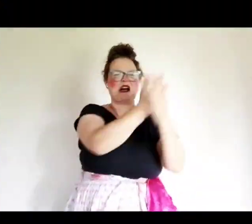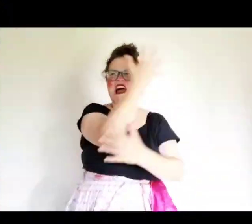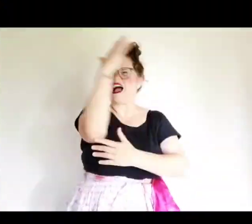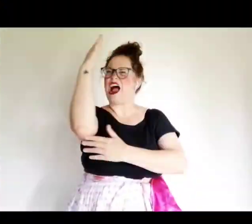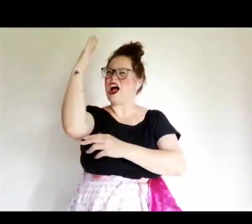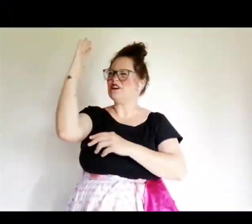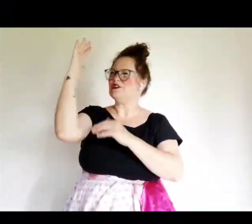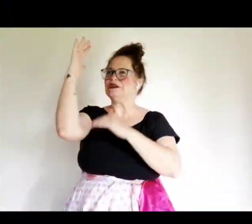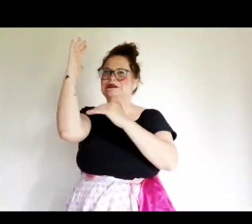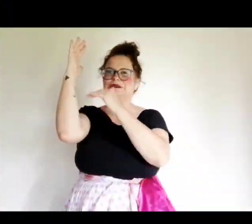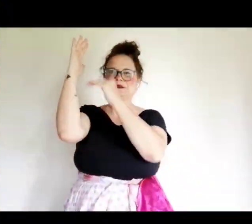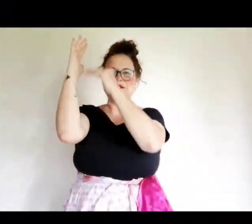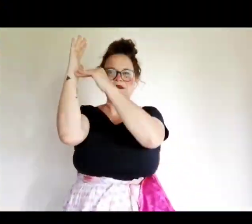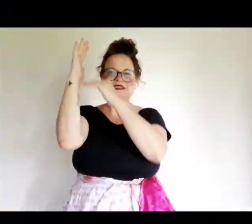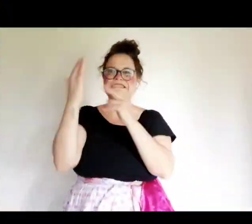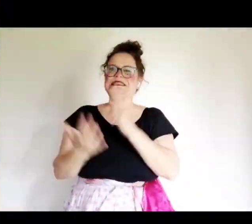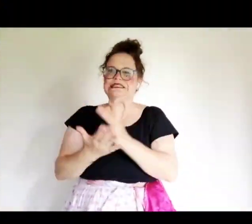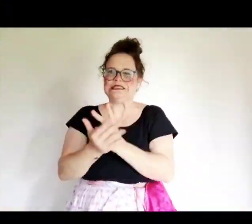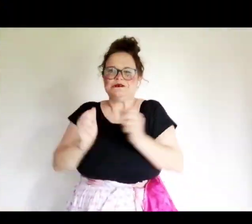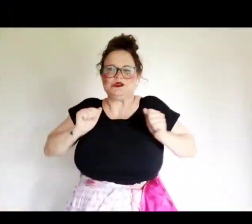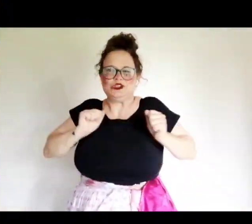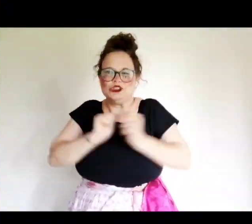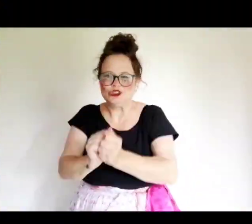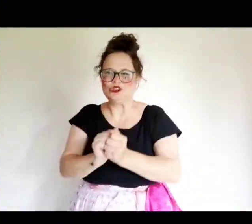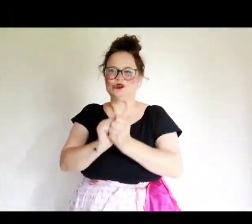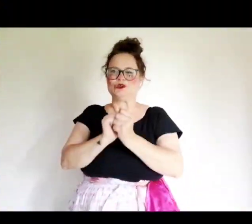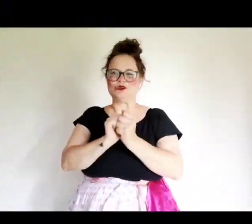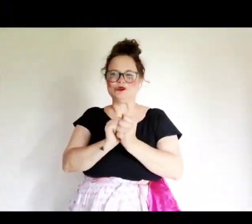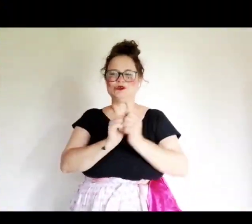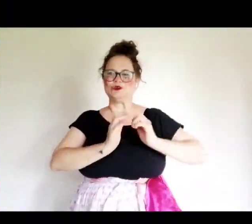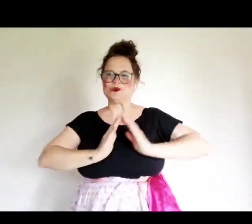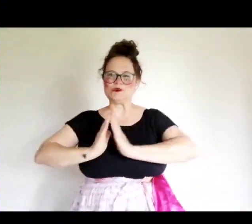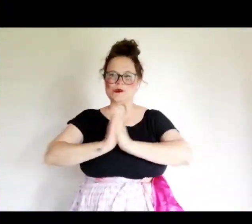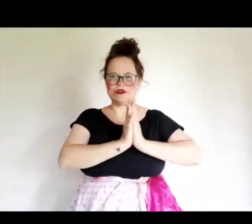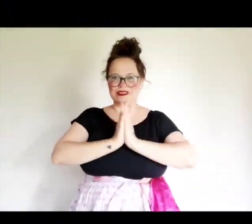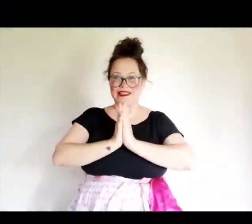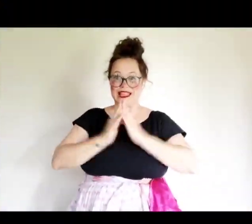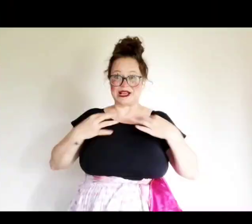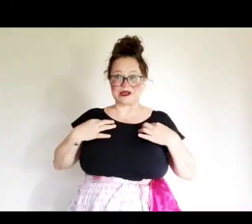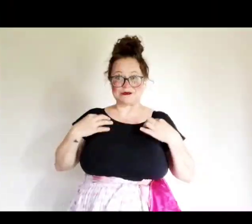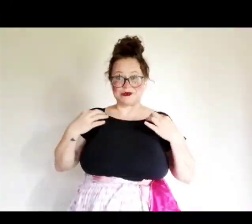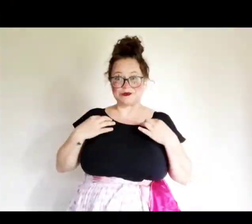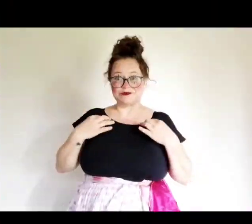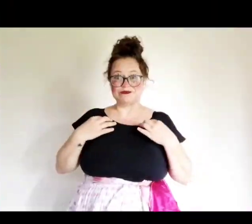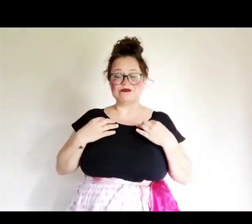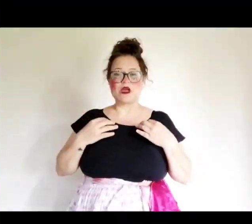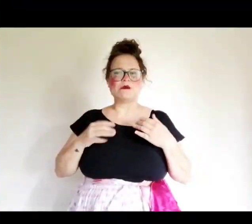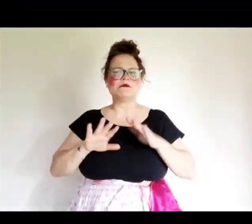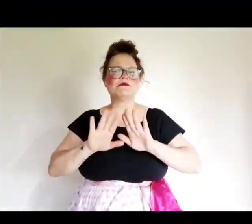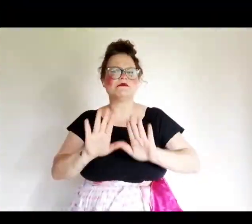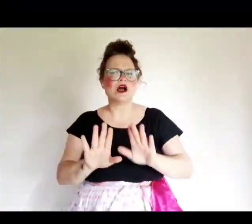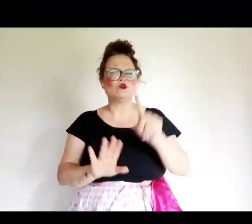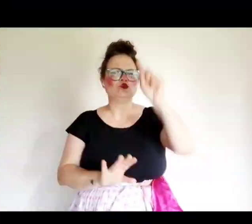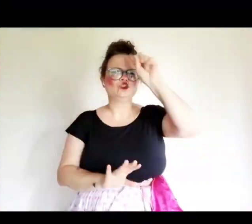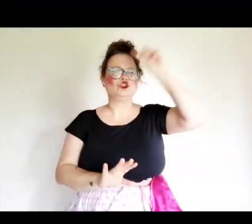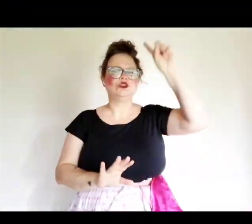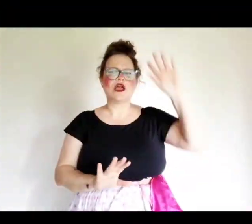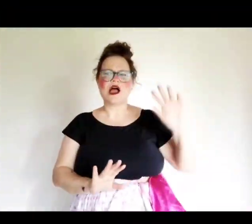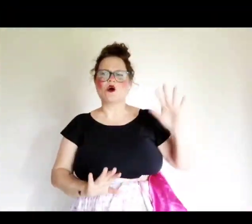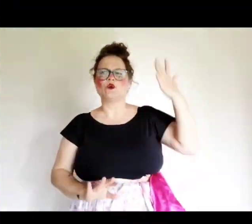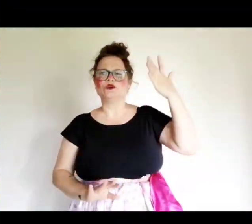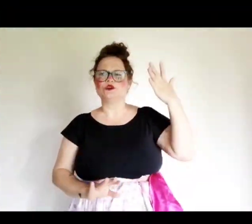eu rolava no gramado, tudo com a boneca de pano. Até que um dia, a boneca sumiu.